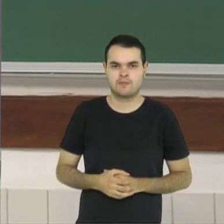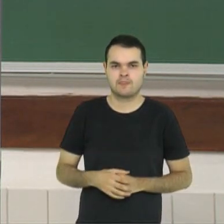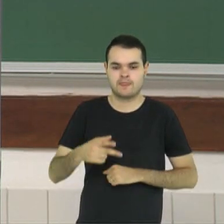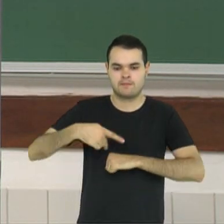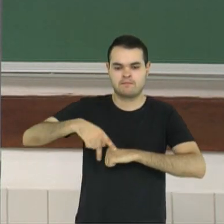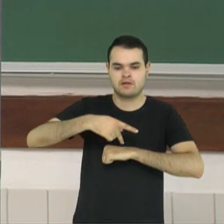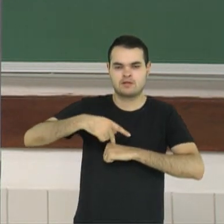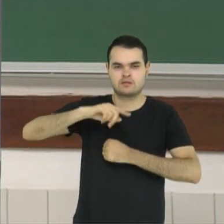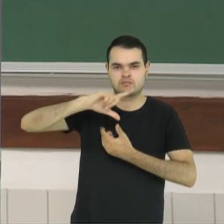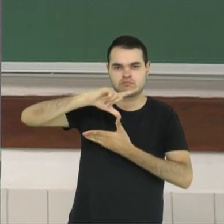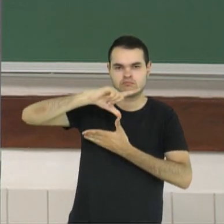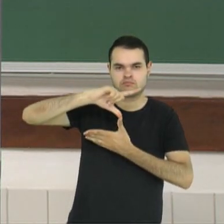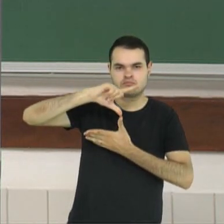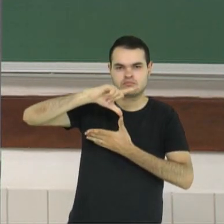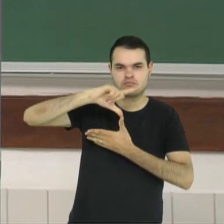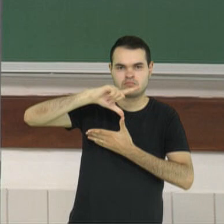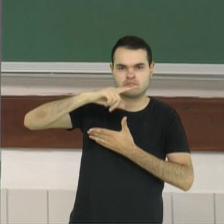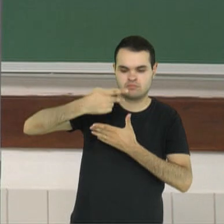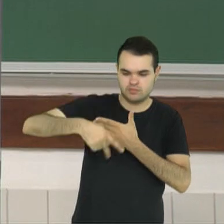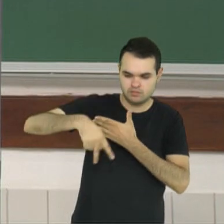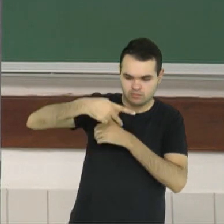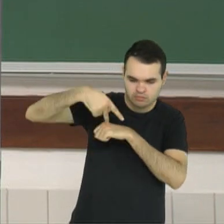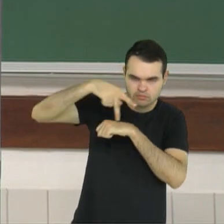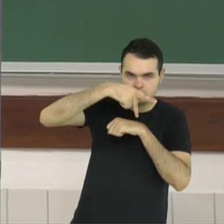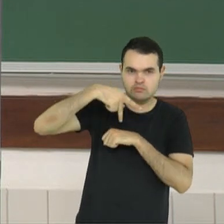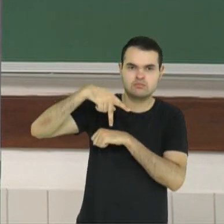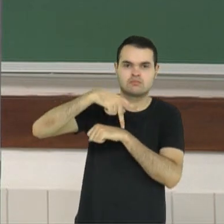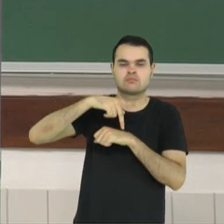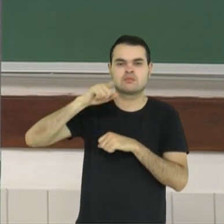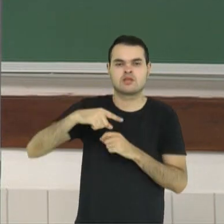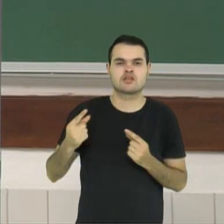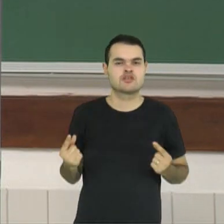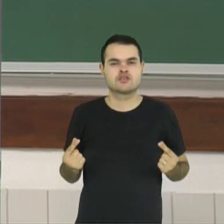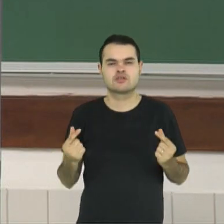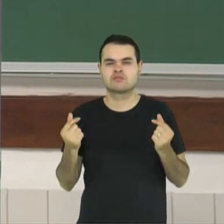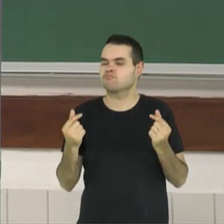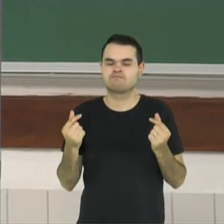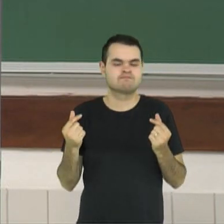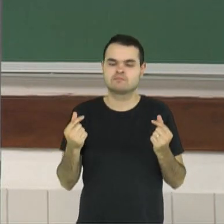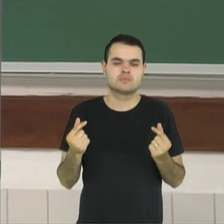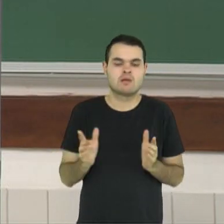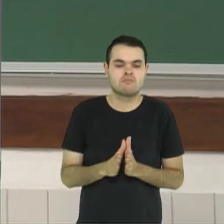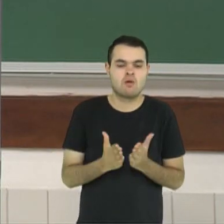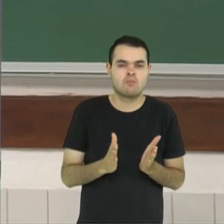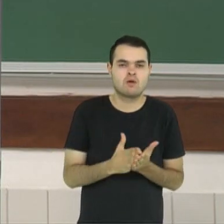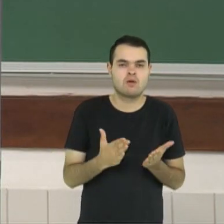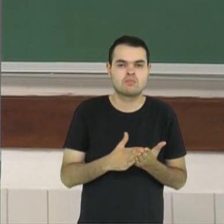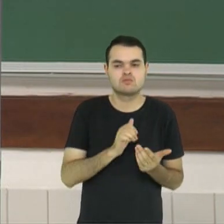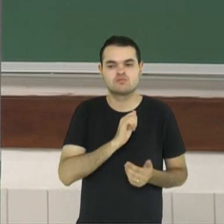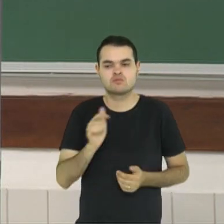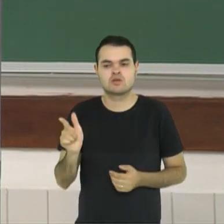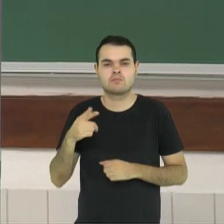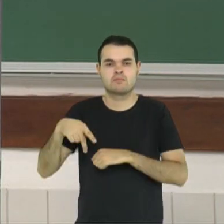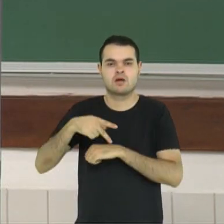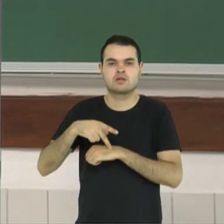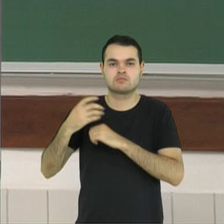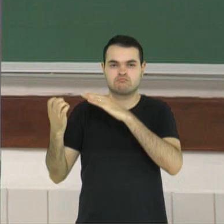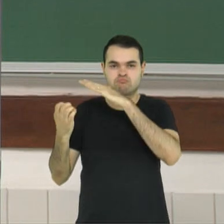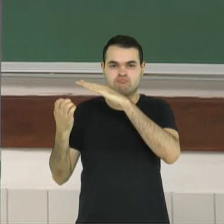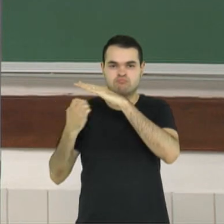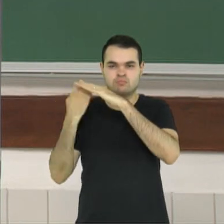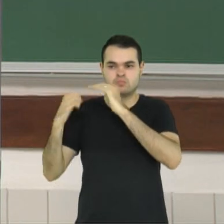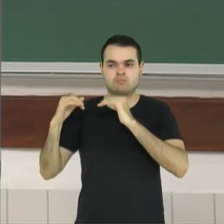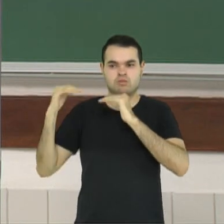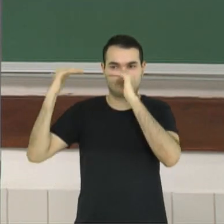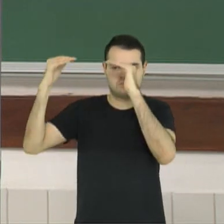países latino-americanos com uma riqueza muito baixa, que um país industrializado muito grande entra lá, coloca matéria-prima